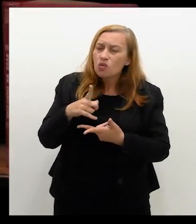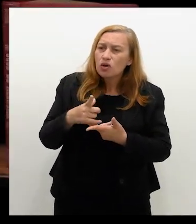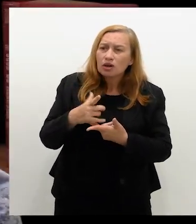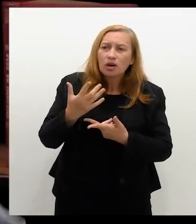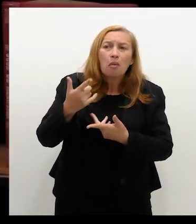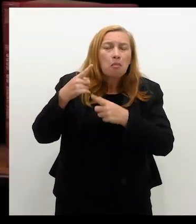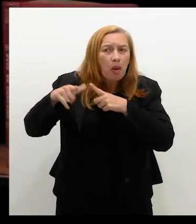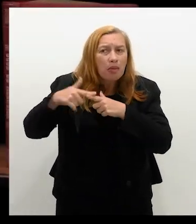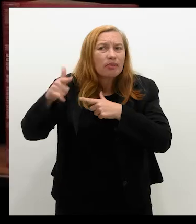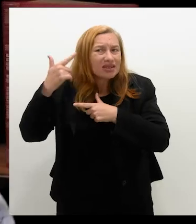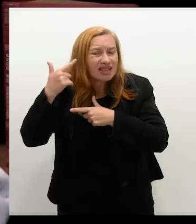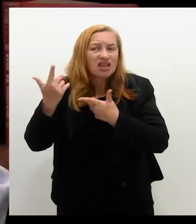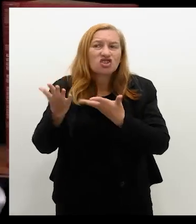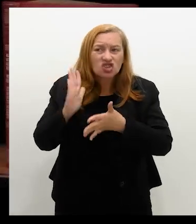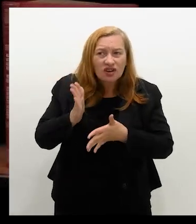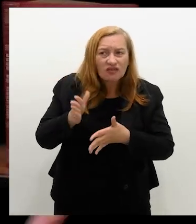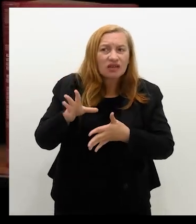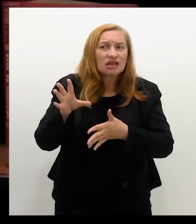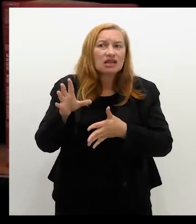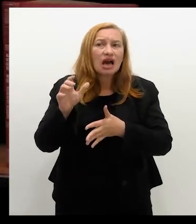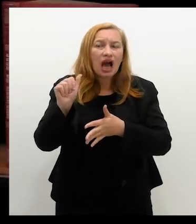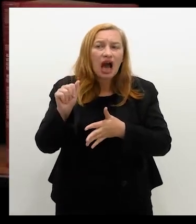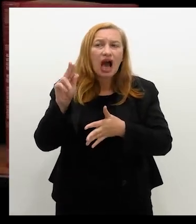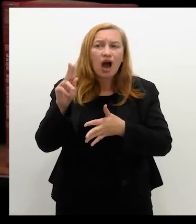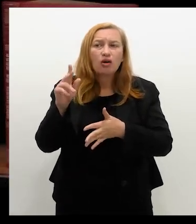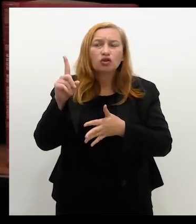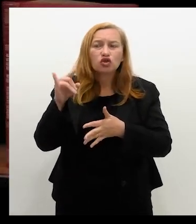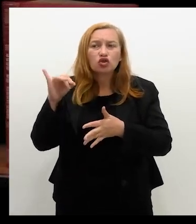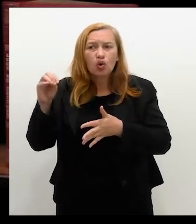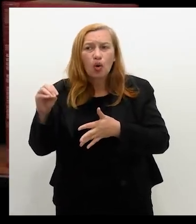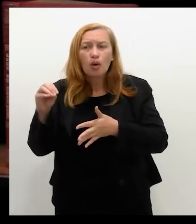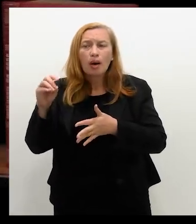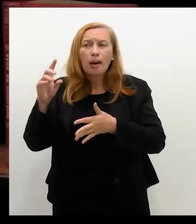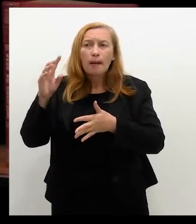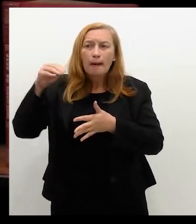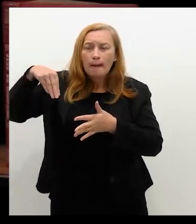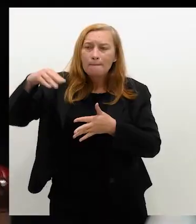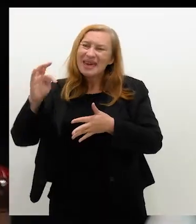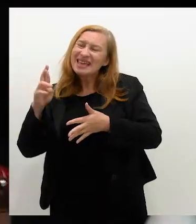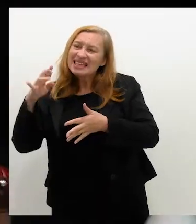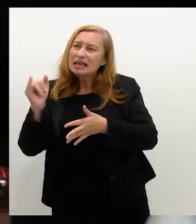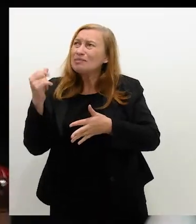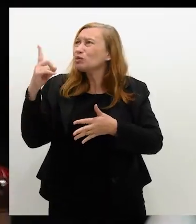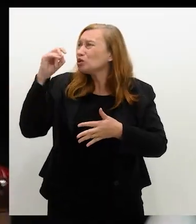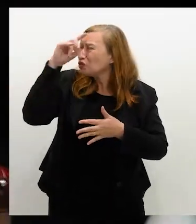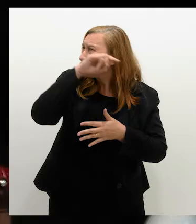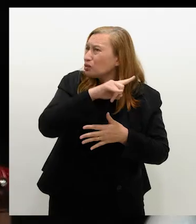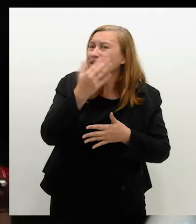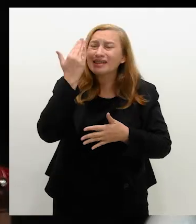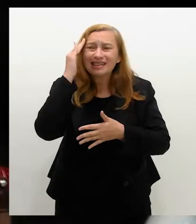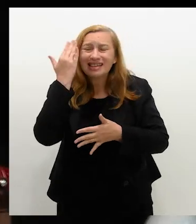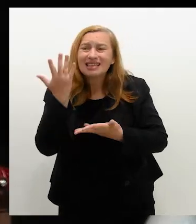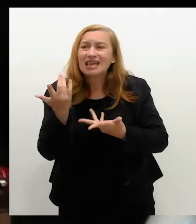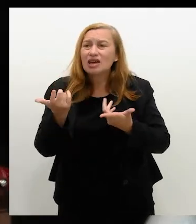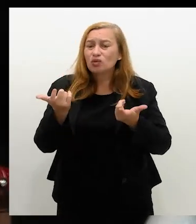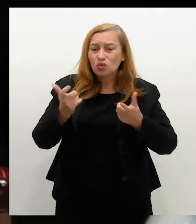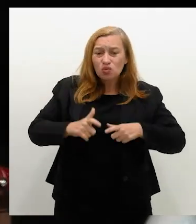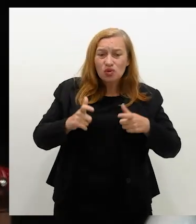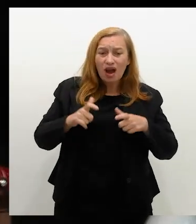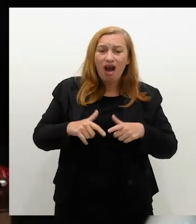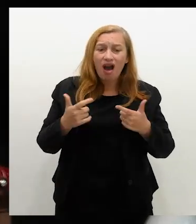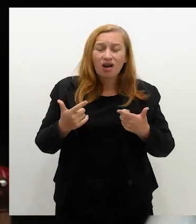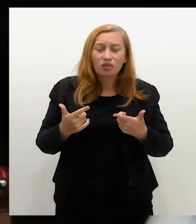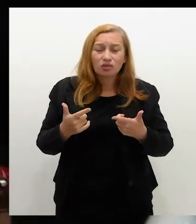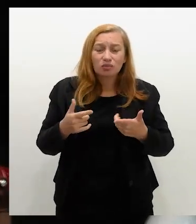audição, mas eu já fiz audiometria e sempre está normal, mas eu tenho dificuldade de entender quando eu estou num ambiente ruidoso, eu tenho